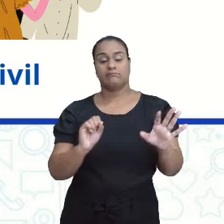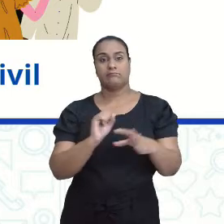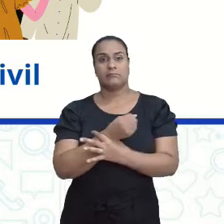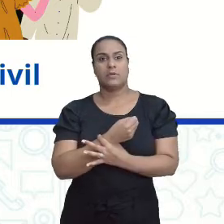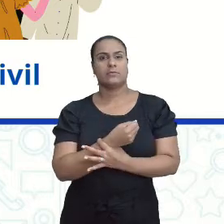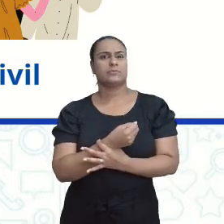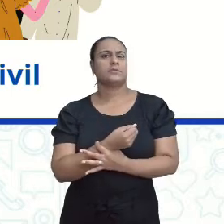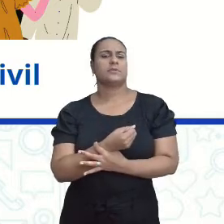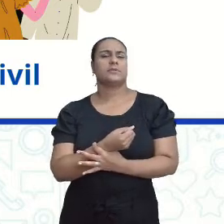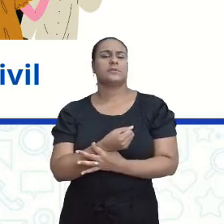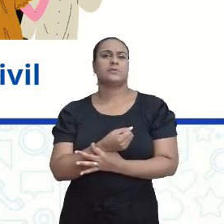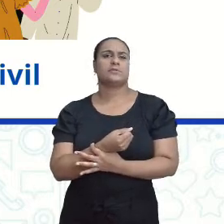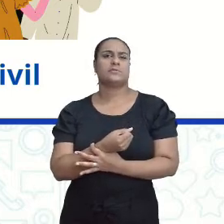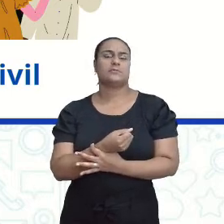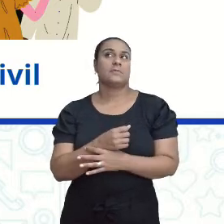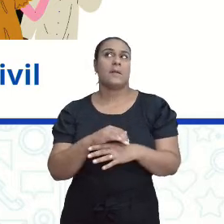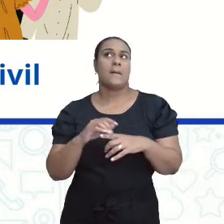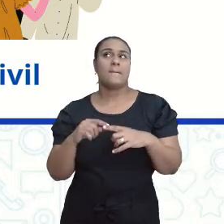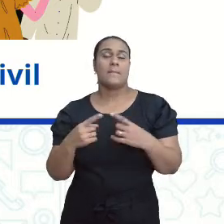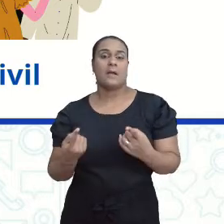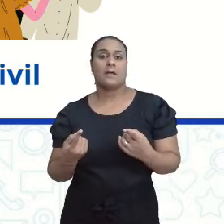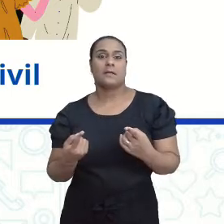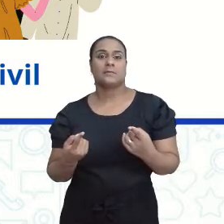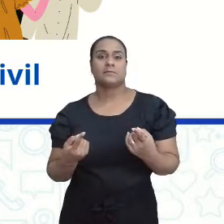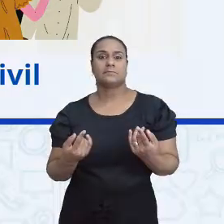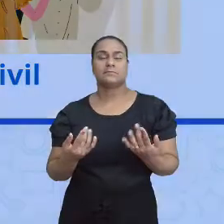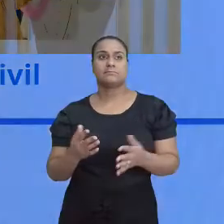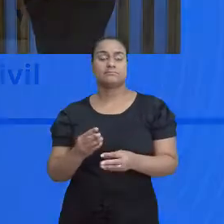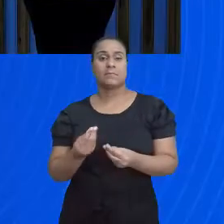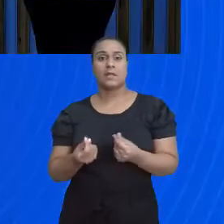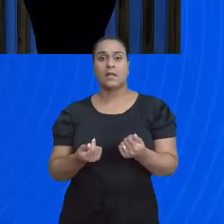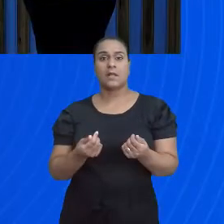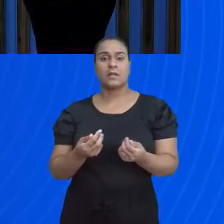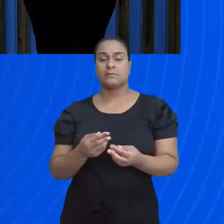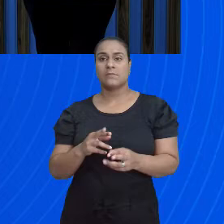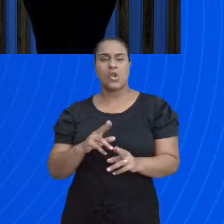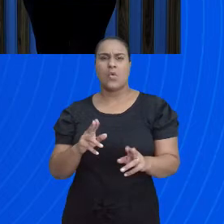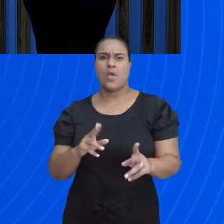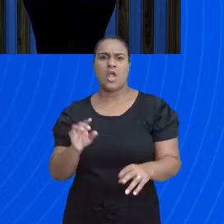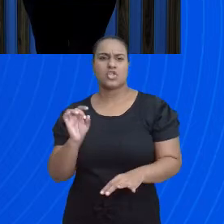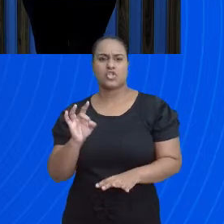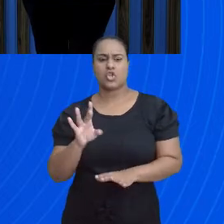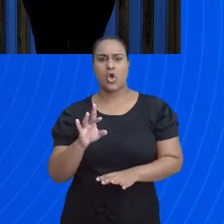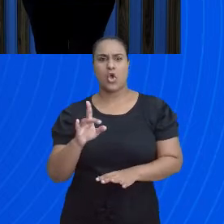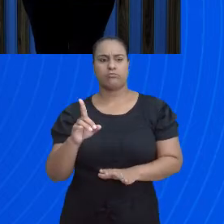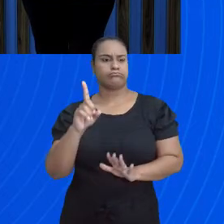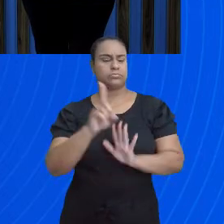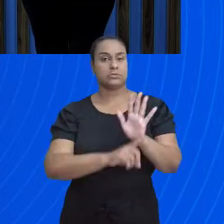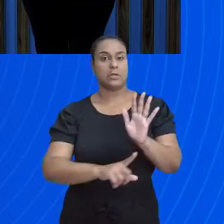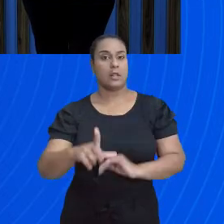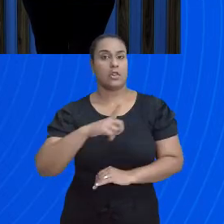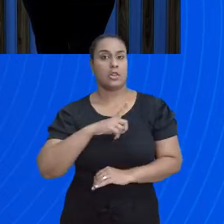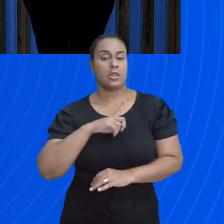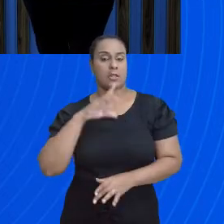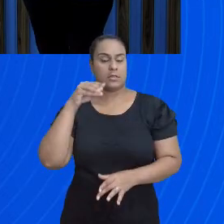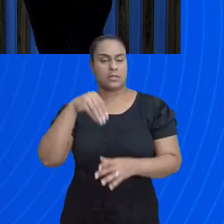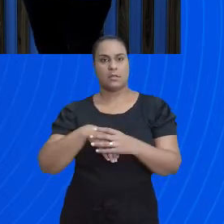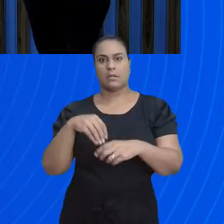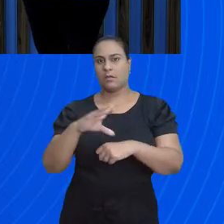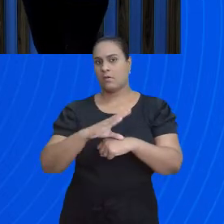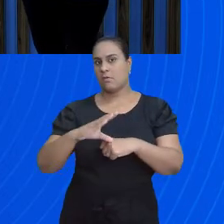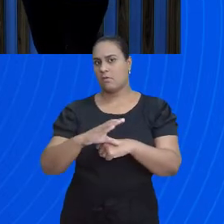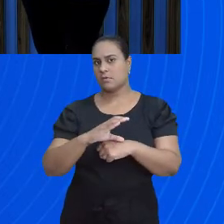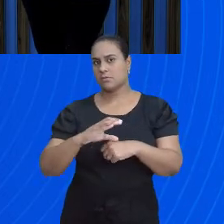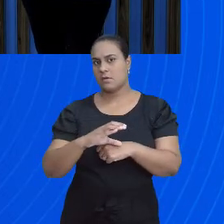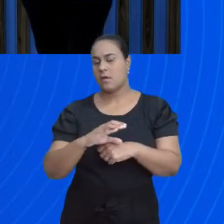garantidos? Mas a questão né? Não é só ter os direitos na Constituição, na lei,